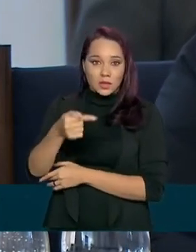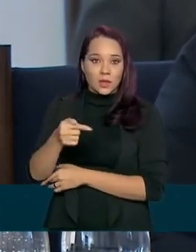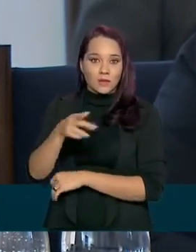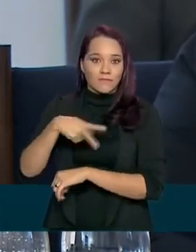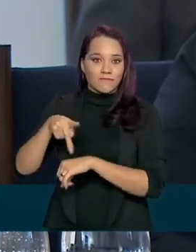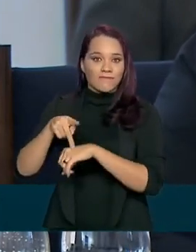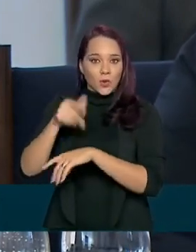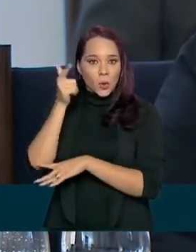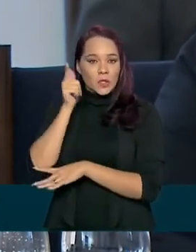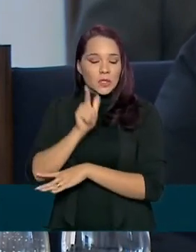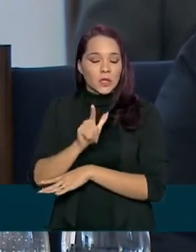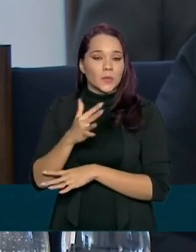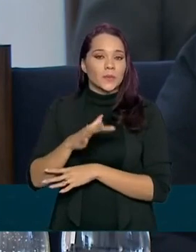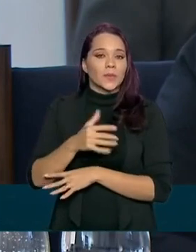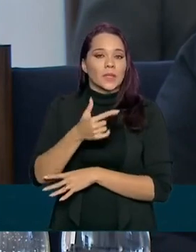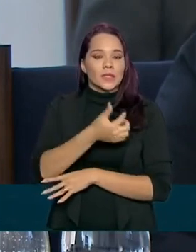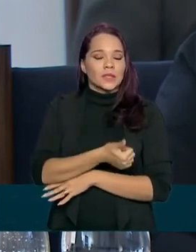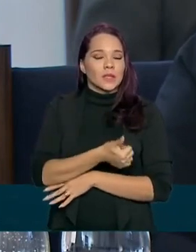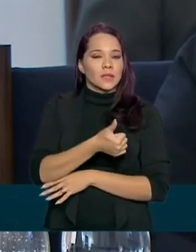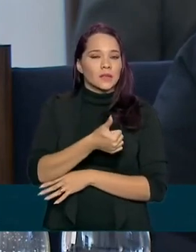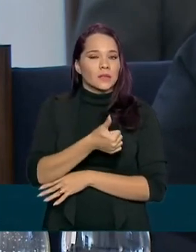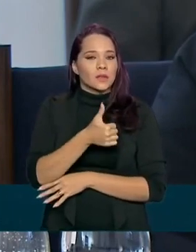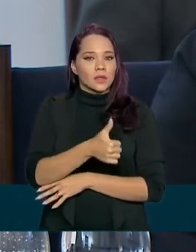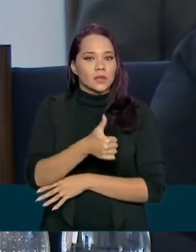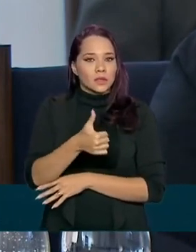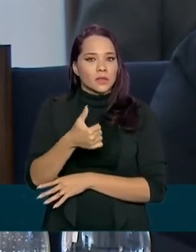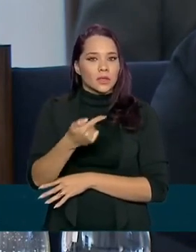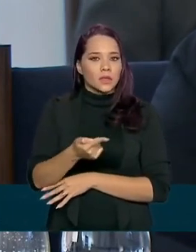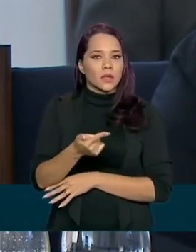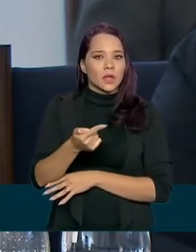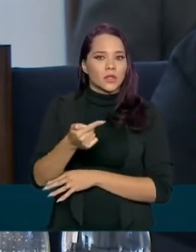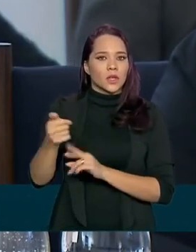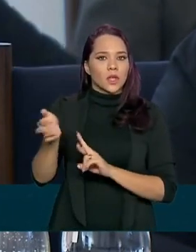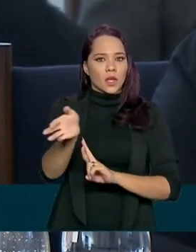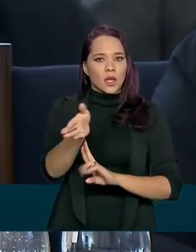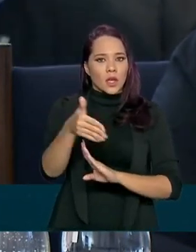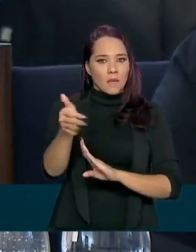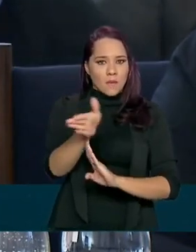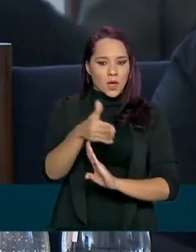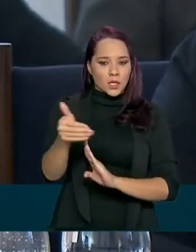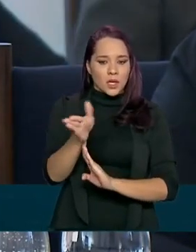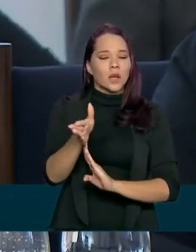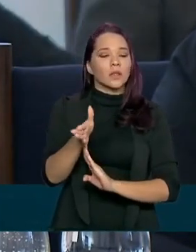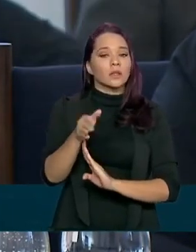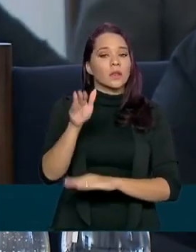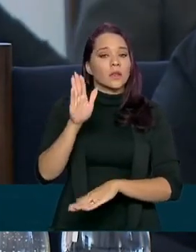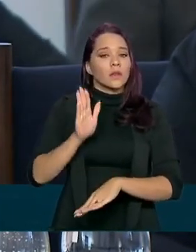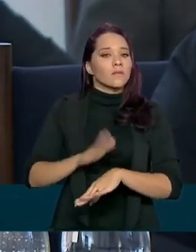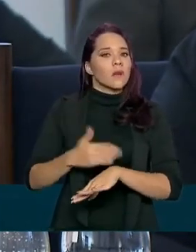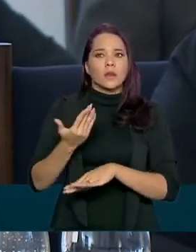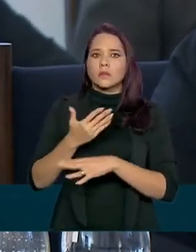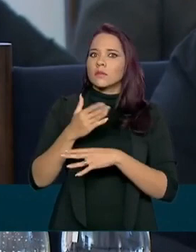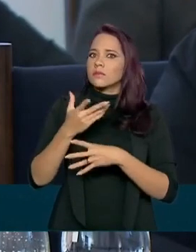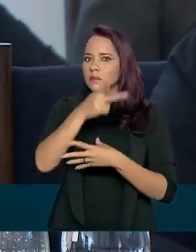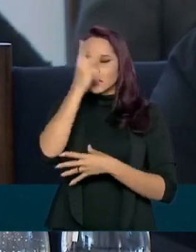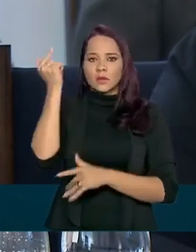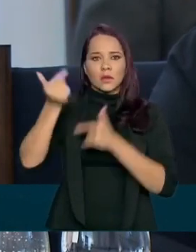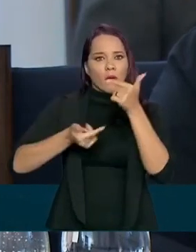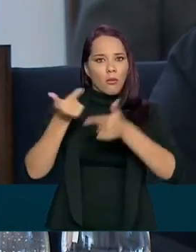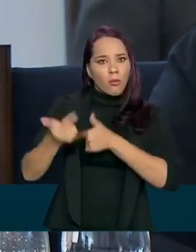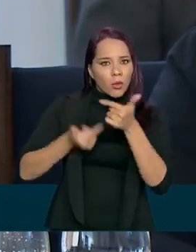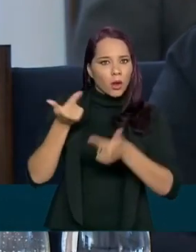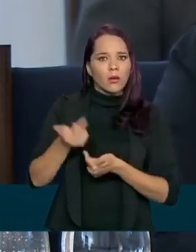mobilizamos 117 embaixadas e consulados mais de 300 servidores aqui no brasil trabalhando diretamente